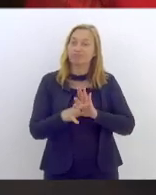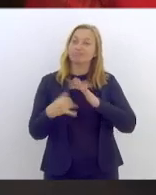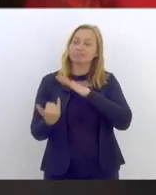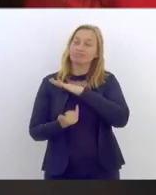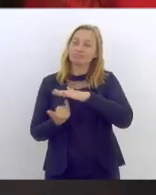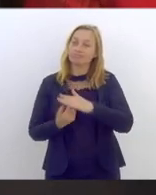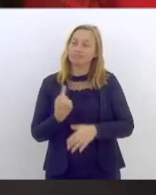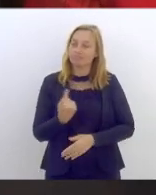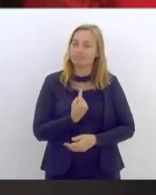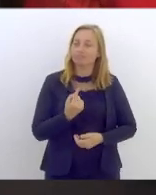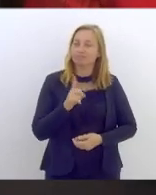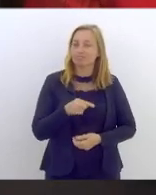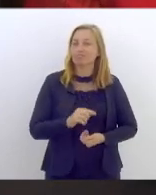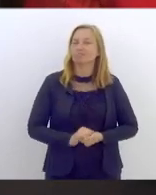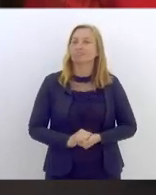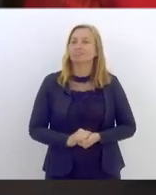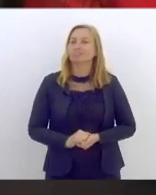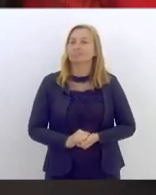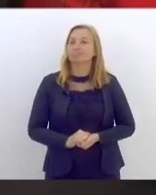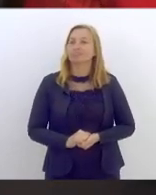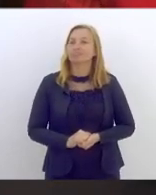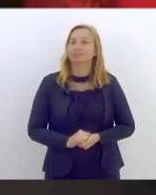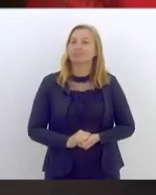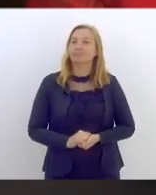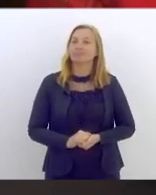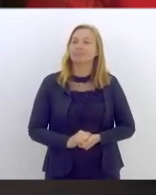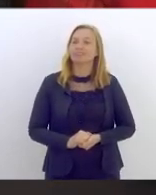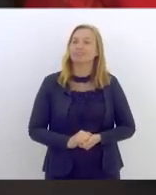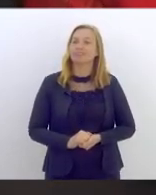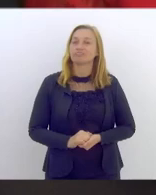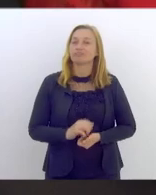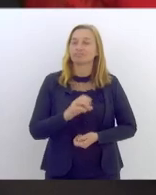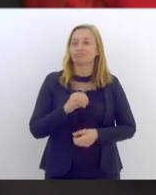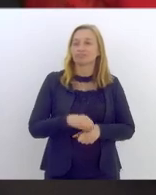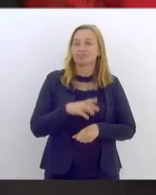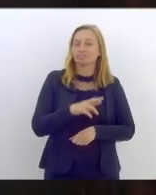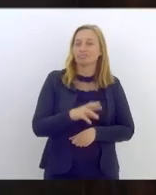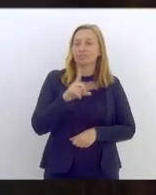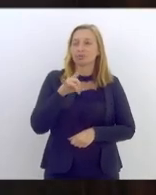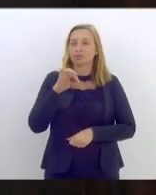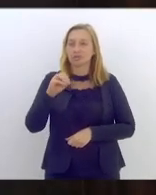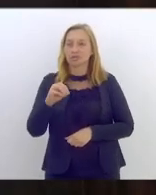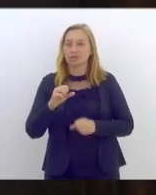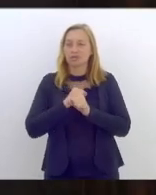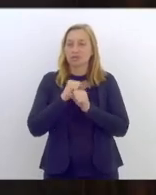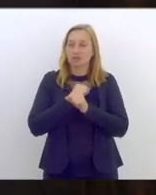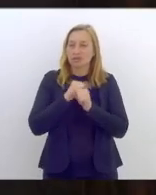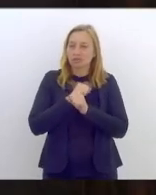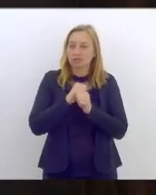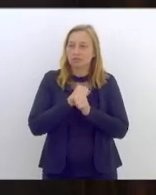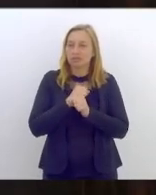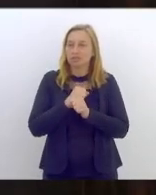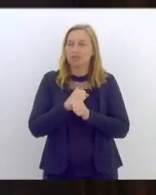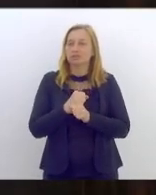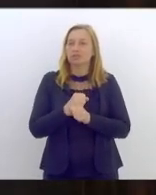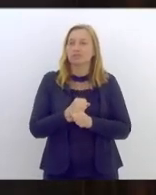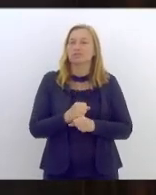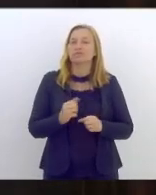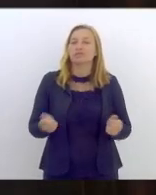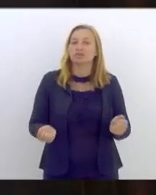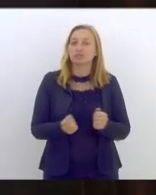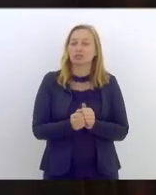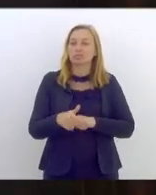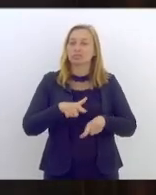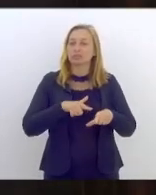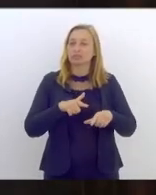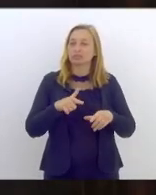instituição né órgão também muito ocupado eu doutor Luciano Matos que também durante muitos anos trilhou aquele caminho que